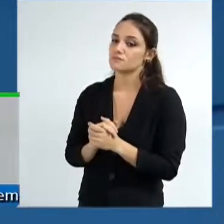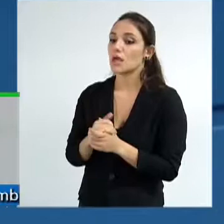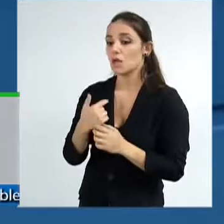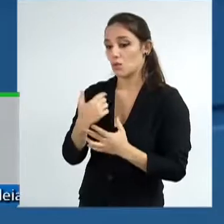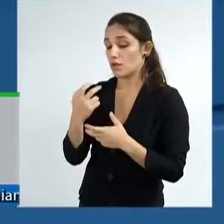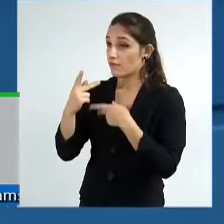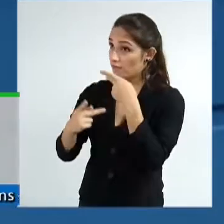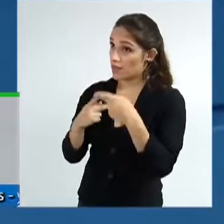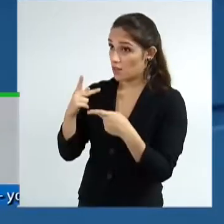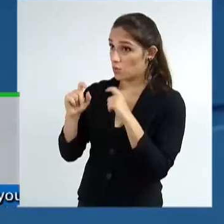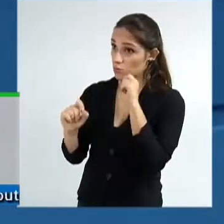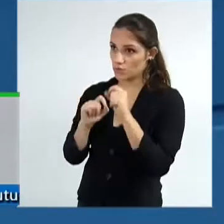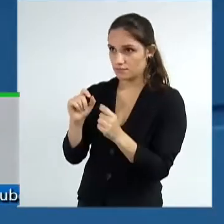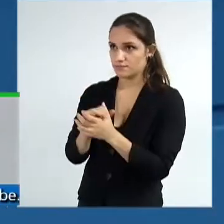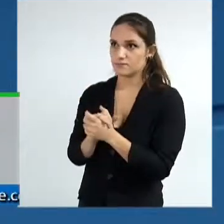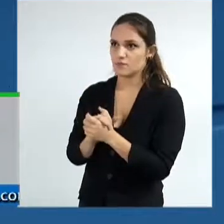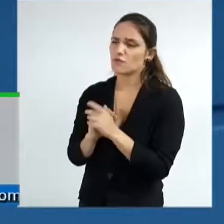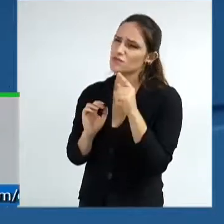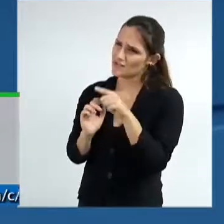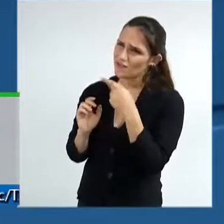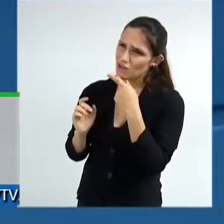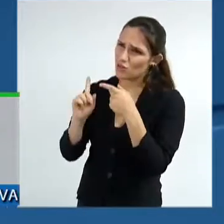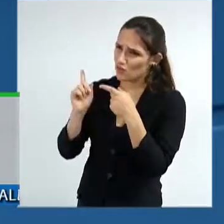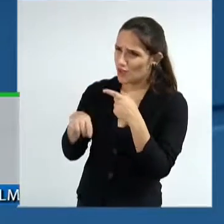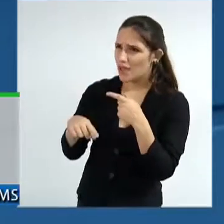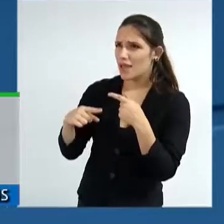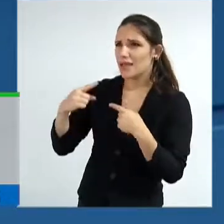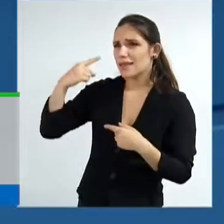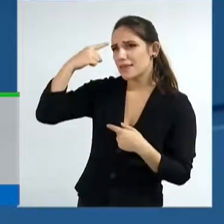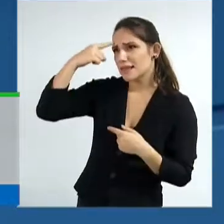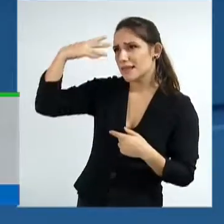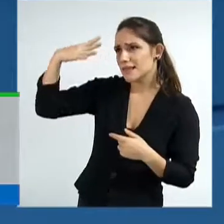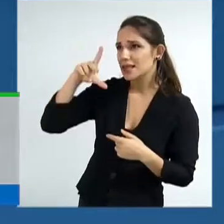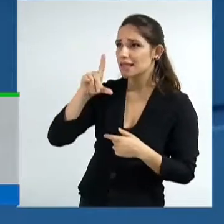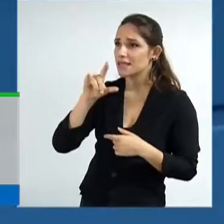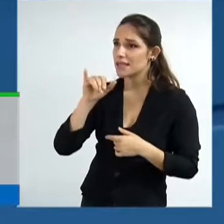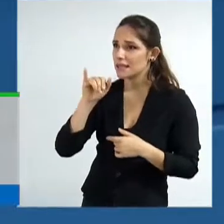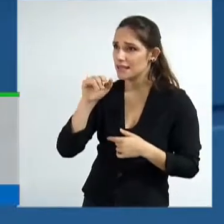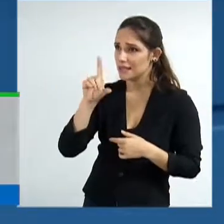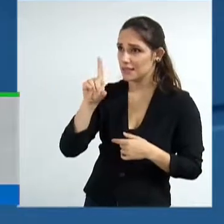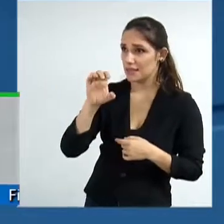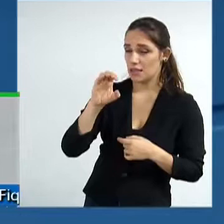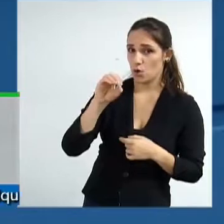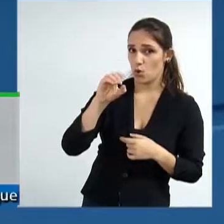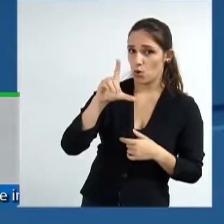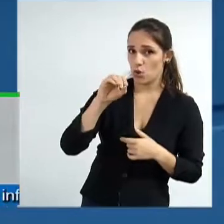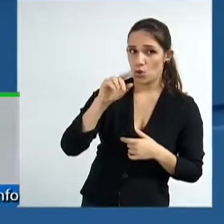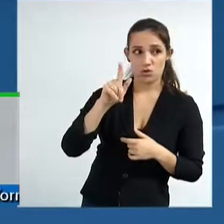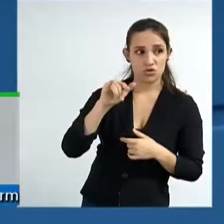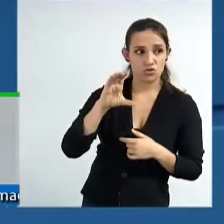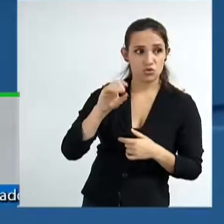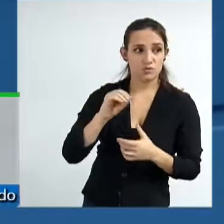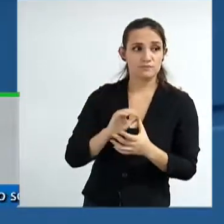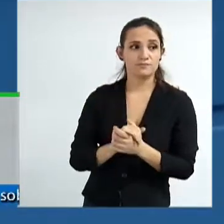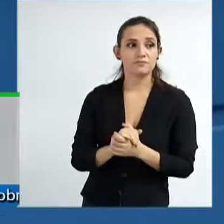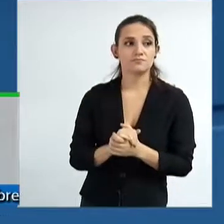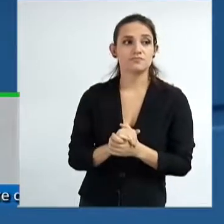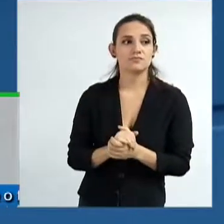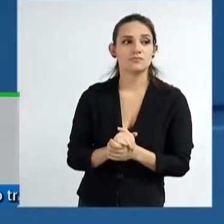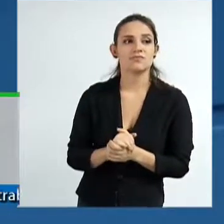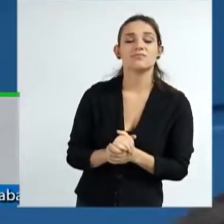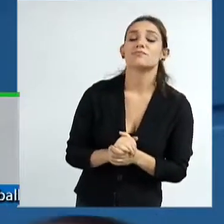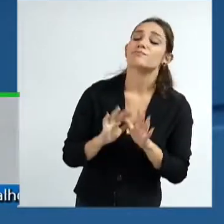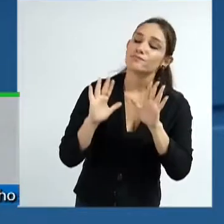a Vossa Excelência que o senhor diz do viés ideológico Sérgio Moro. Digo a Vossa Excelência que